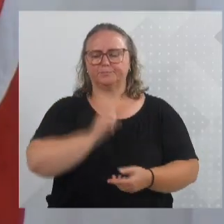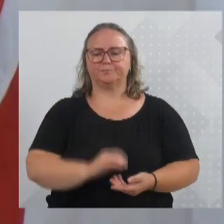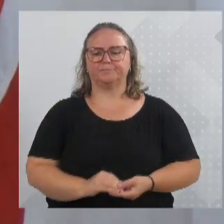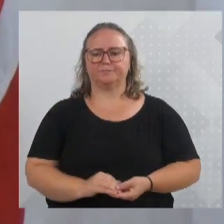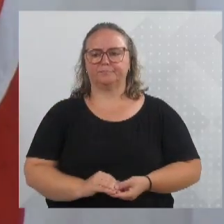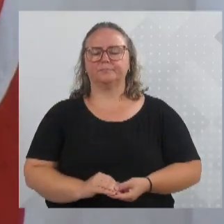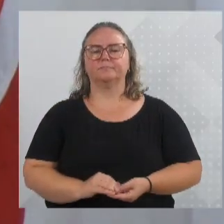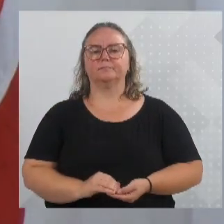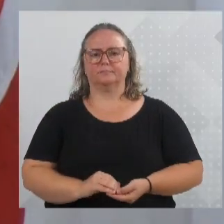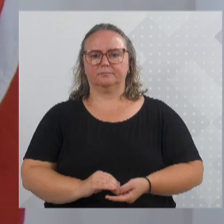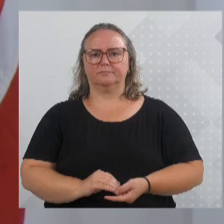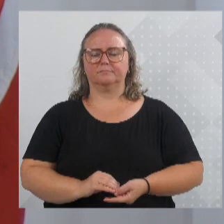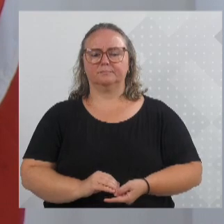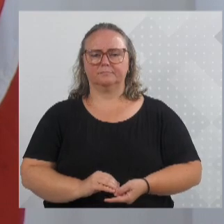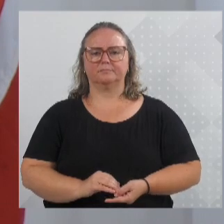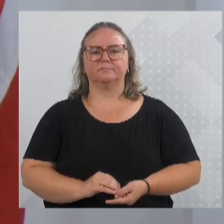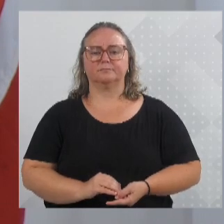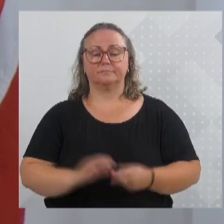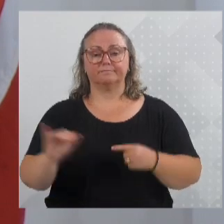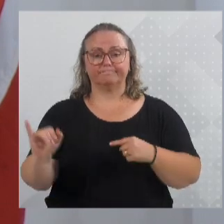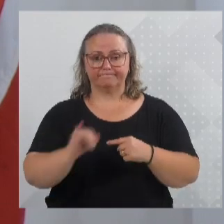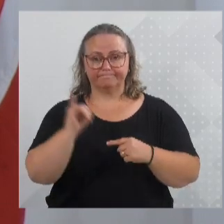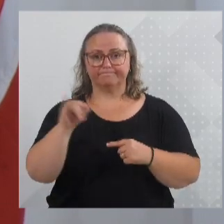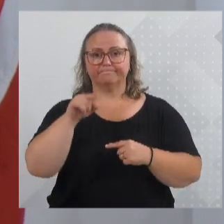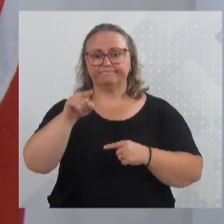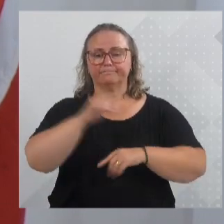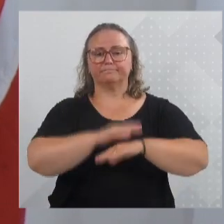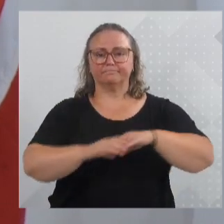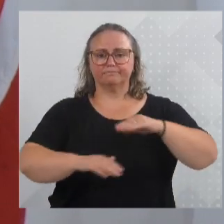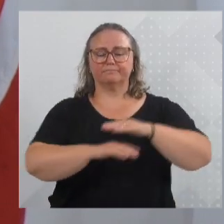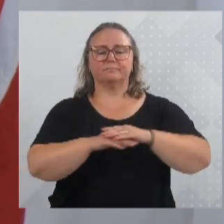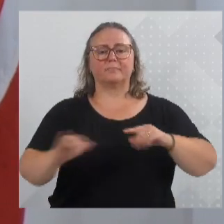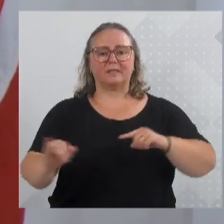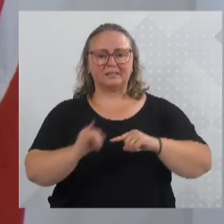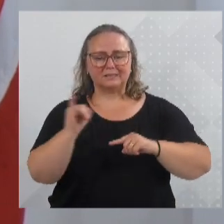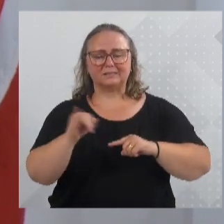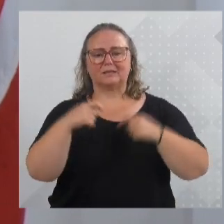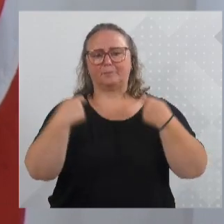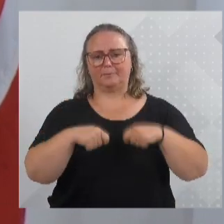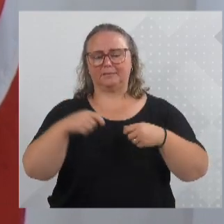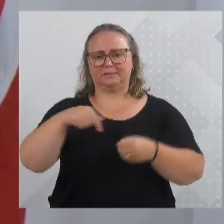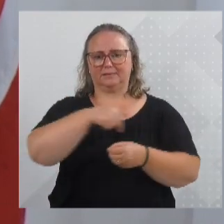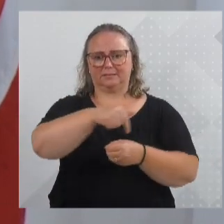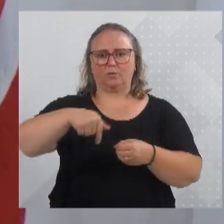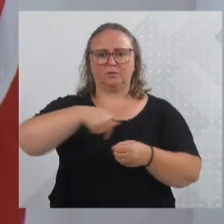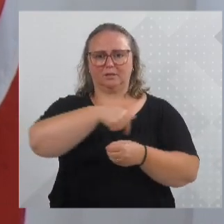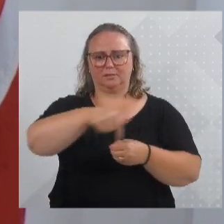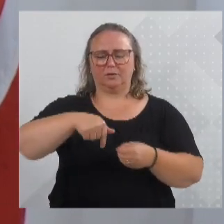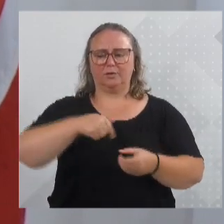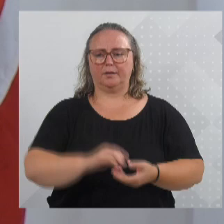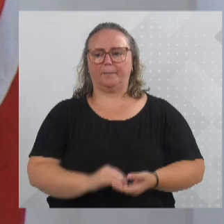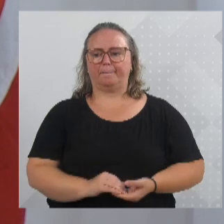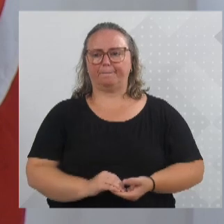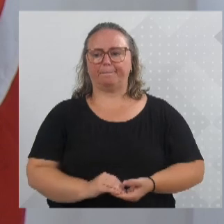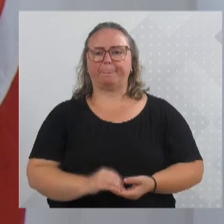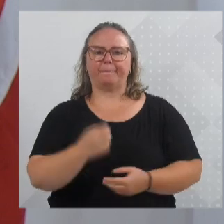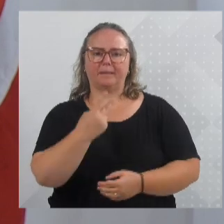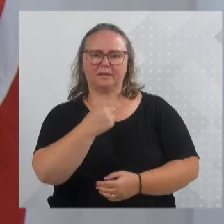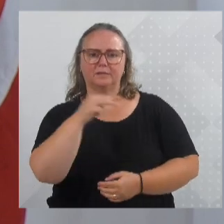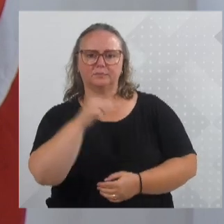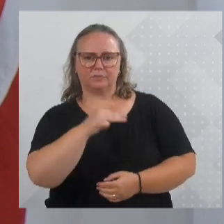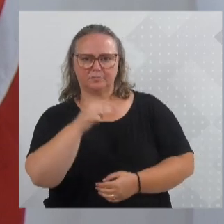Obrigado, vereador. Importante obra que precisa também com a professora Jacob Naschen e Franz Folles. Senhor presidente, mais dois